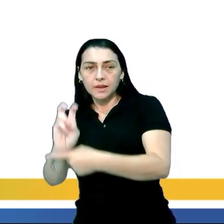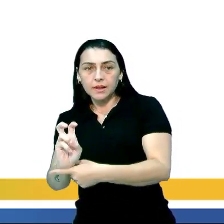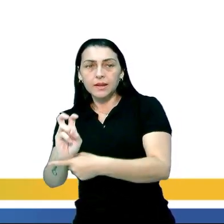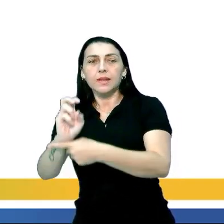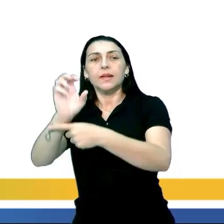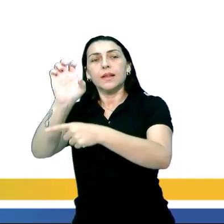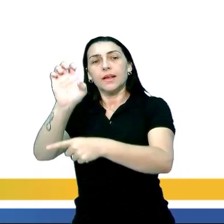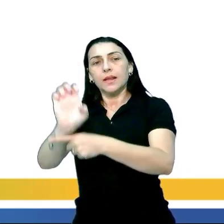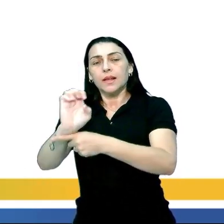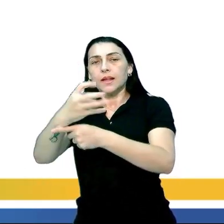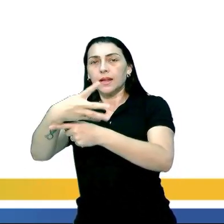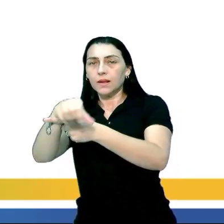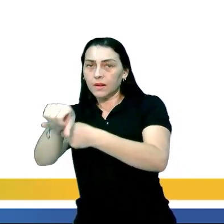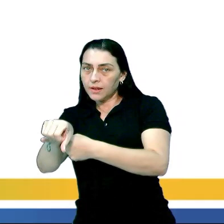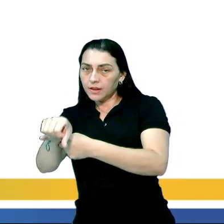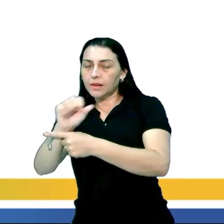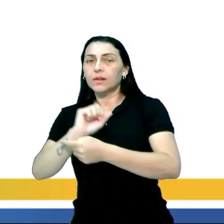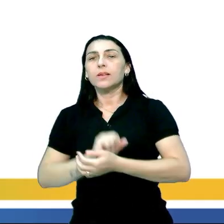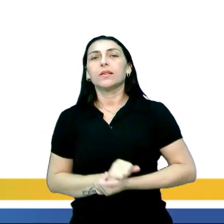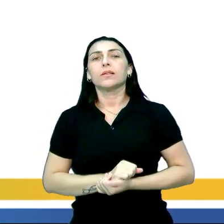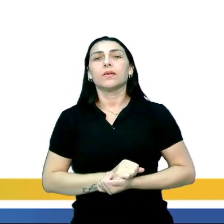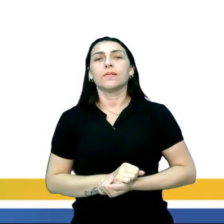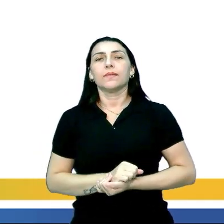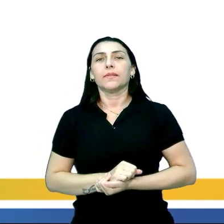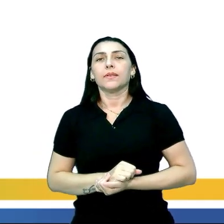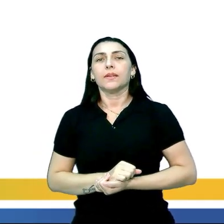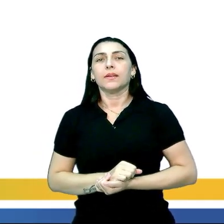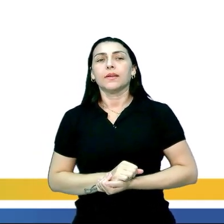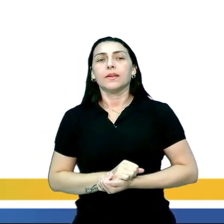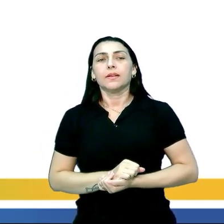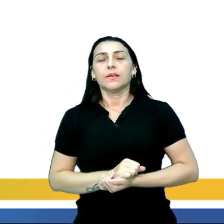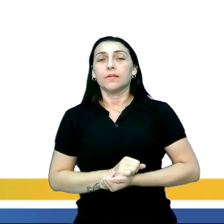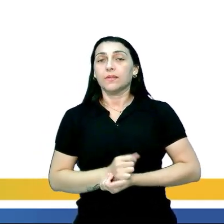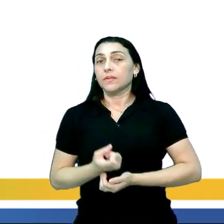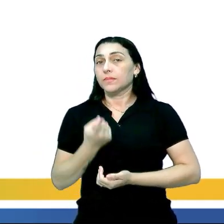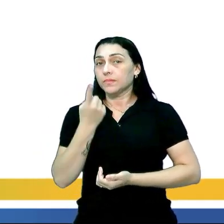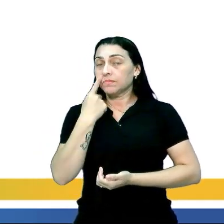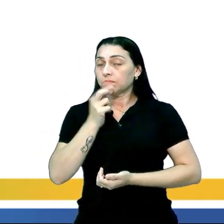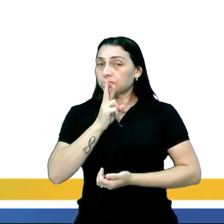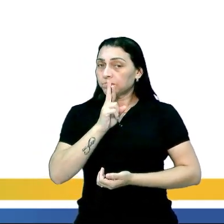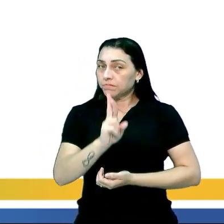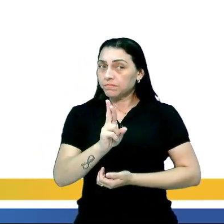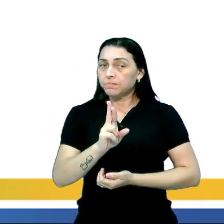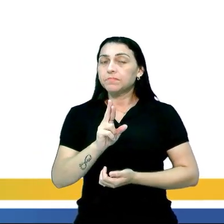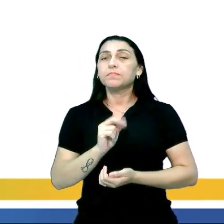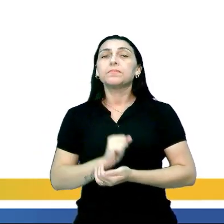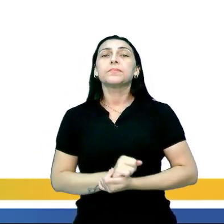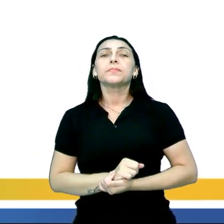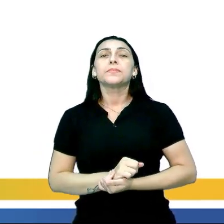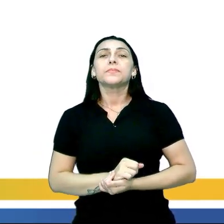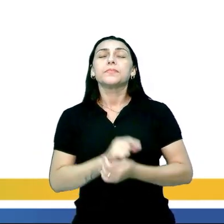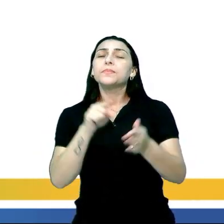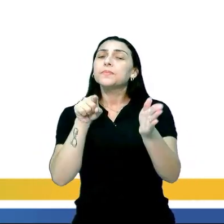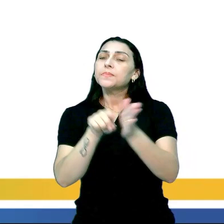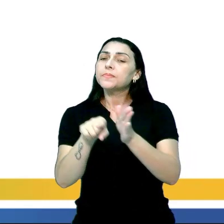D, 45 e E, 49. Vamos resolver essa